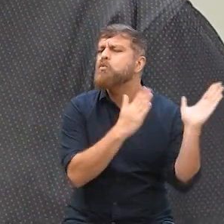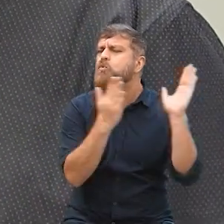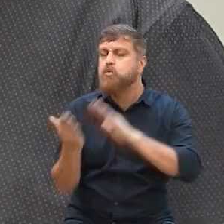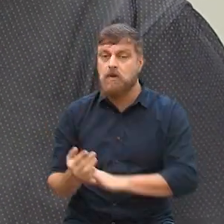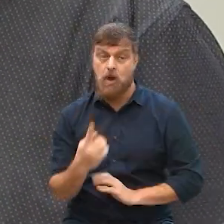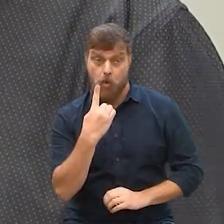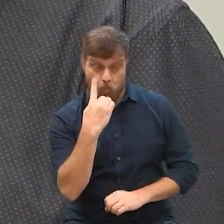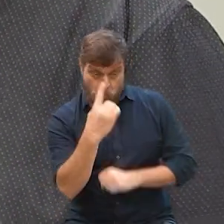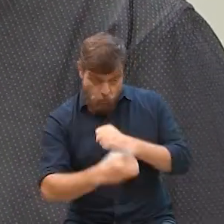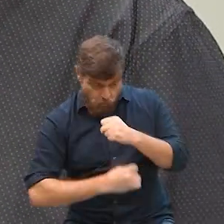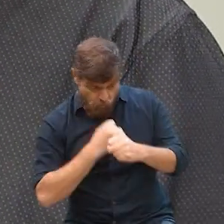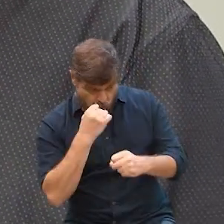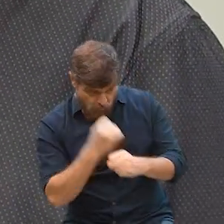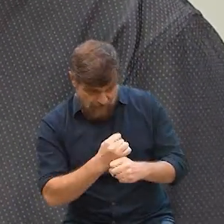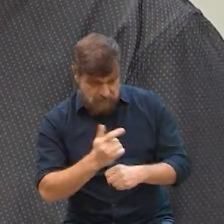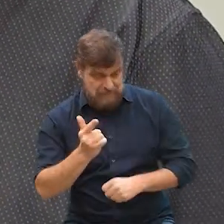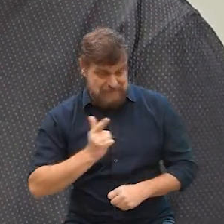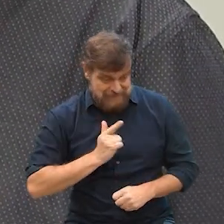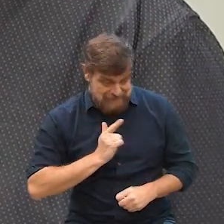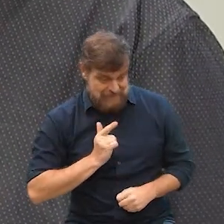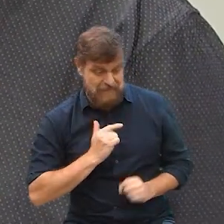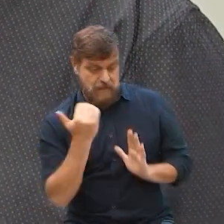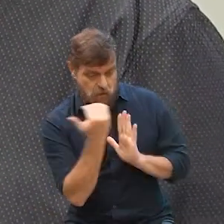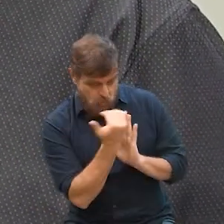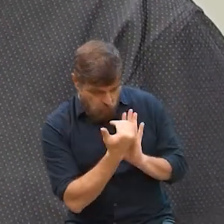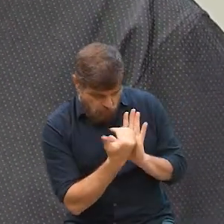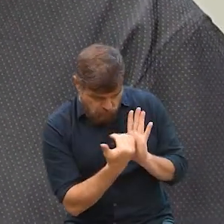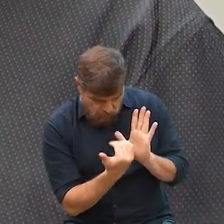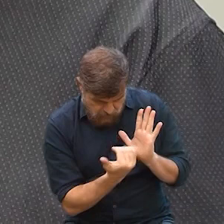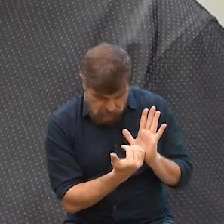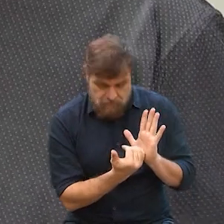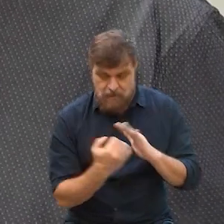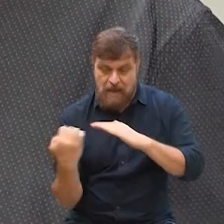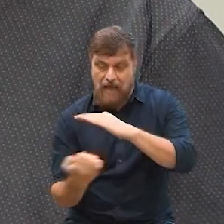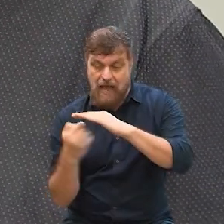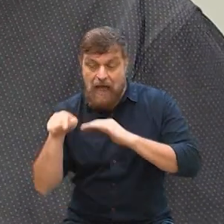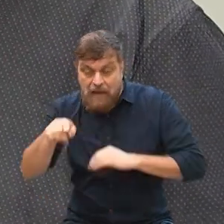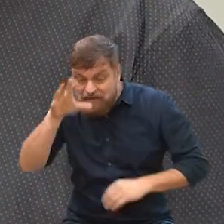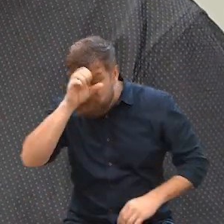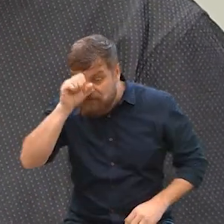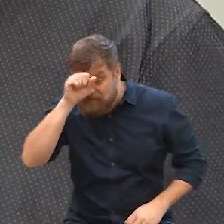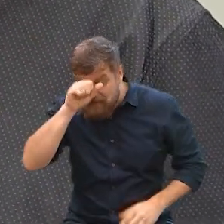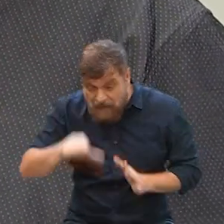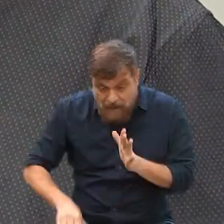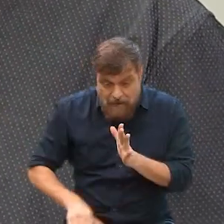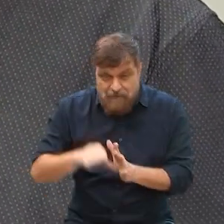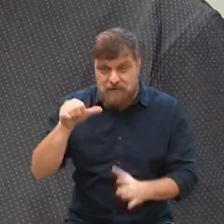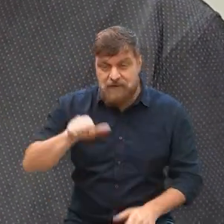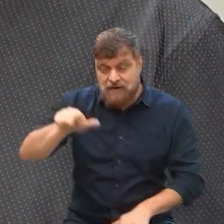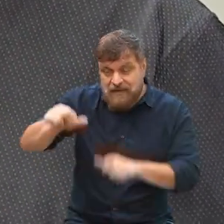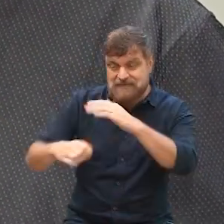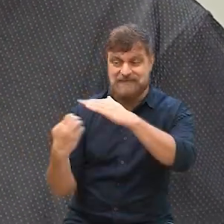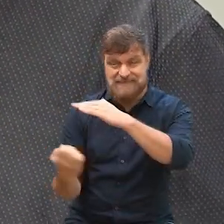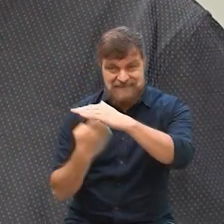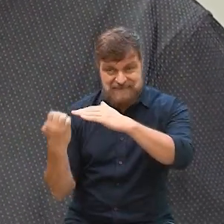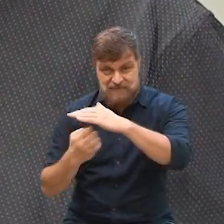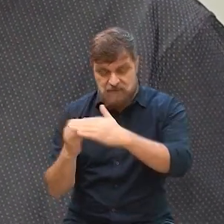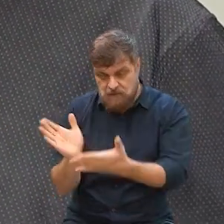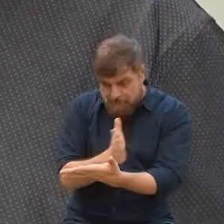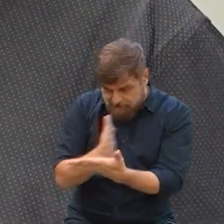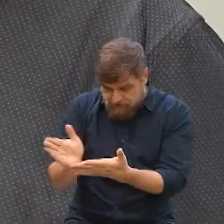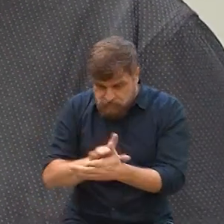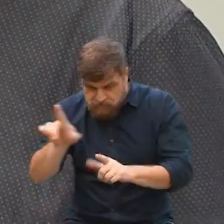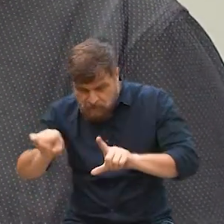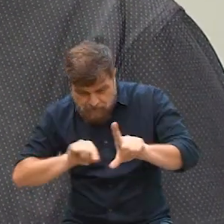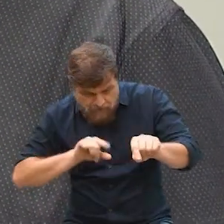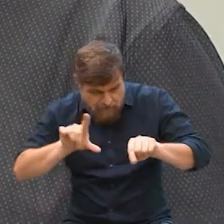de 1 ano é a previsão para o programa. Primeiro, esses clientes, essas empresas, elas são selecionadas